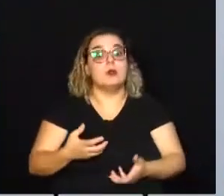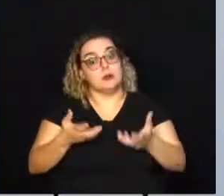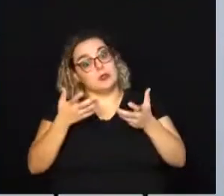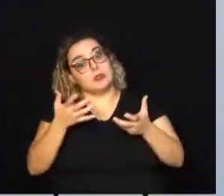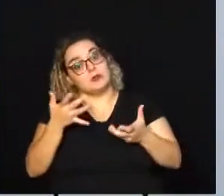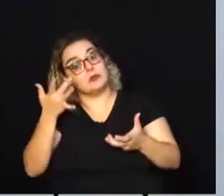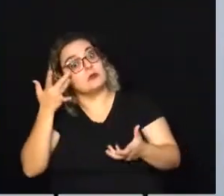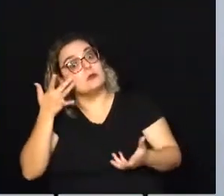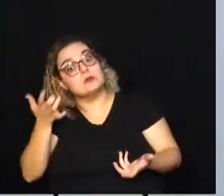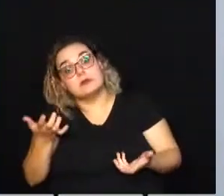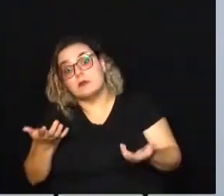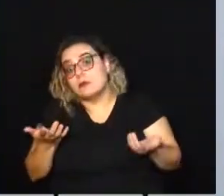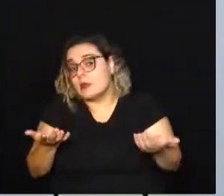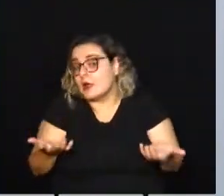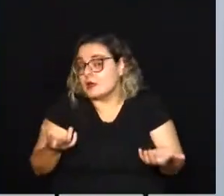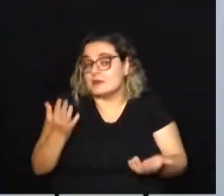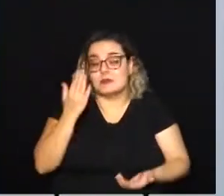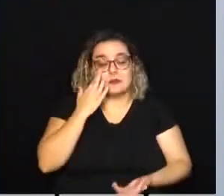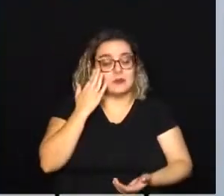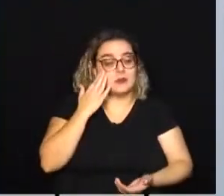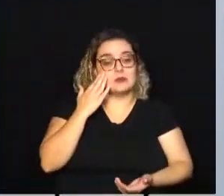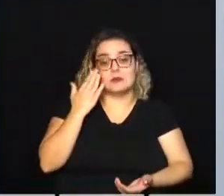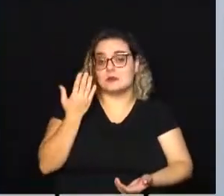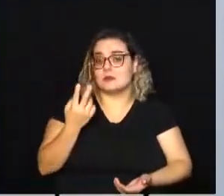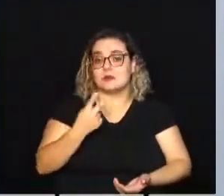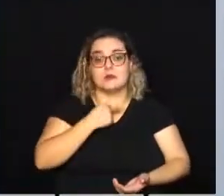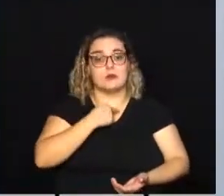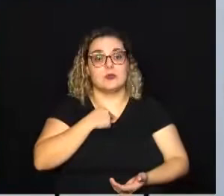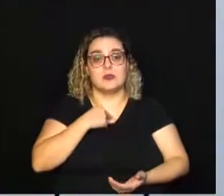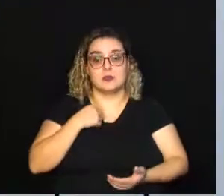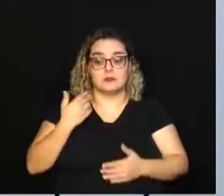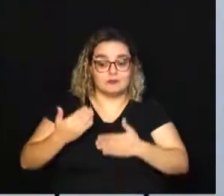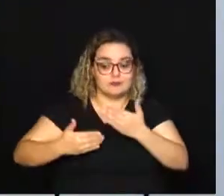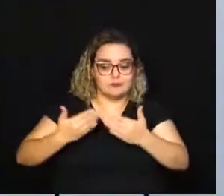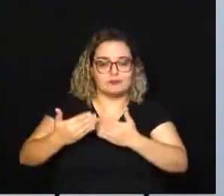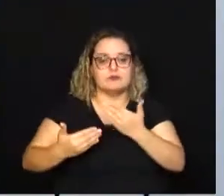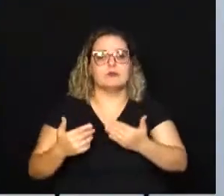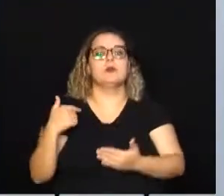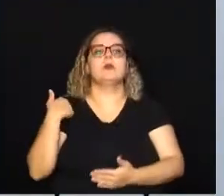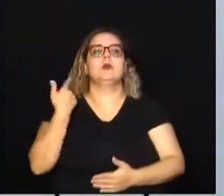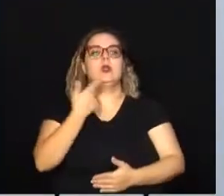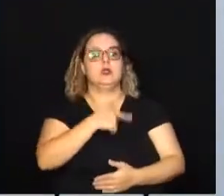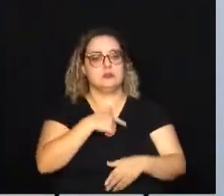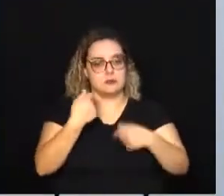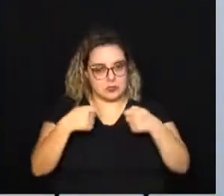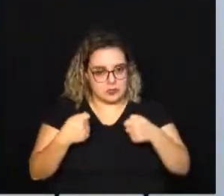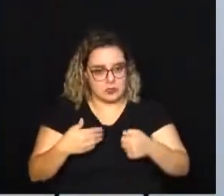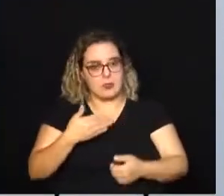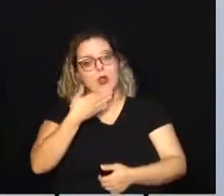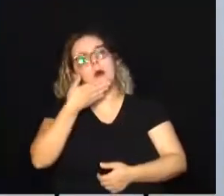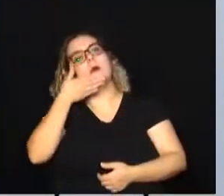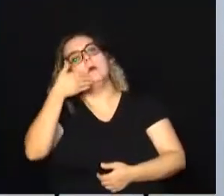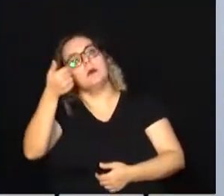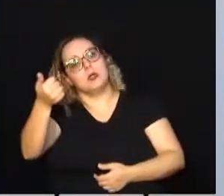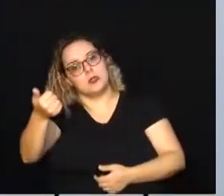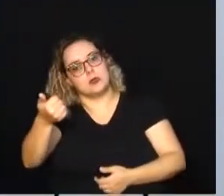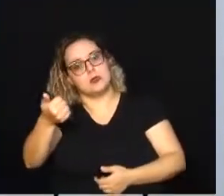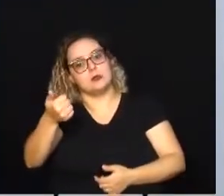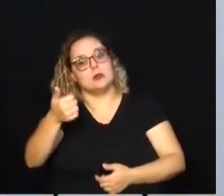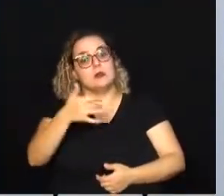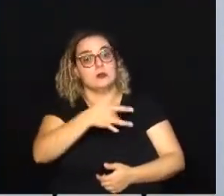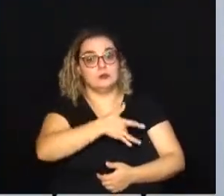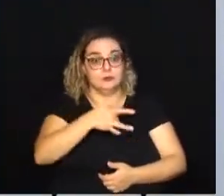mas a gente sabe que não vai poder ser amanhã e não vai poder ser nos próximos dias. A gente vai ter que melhorar a situação da